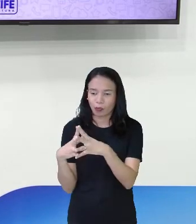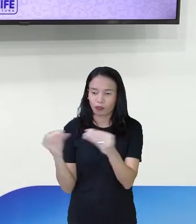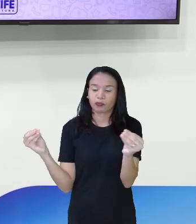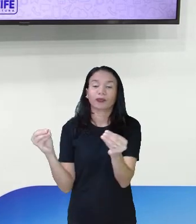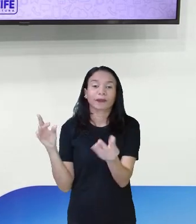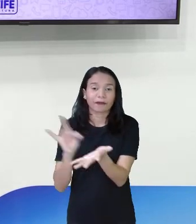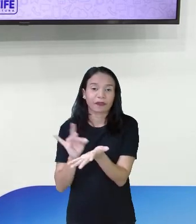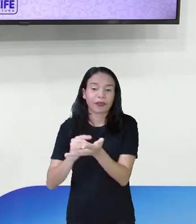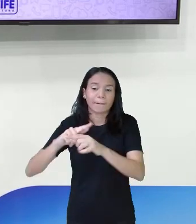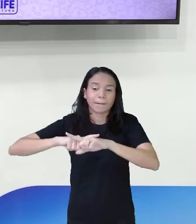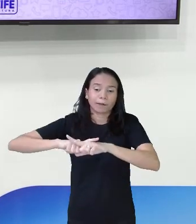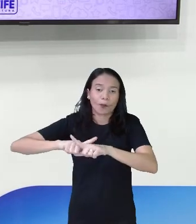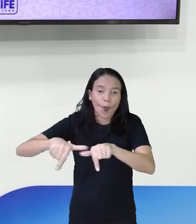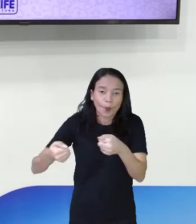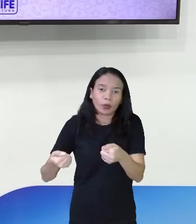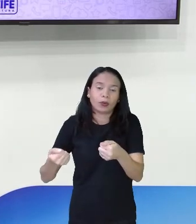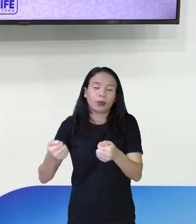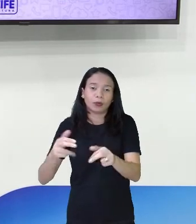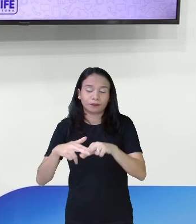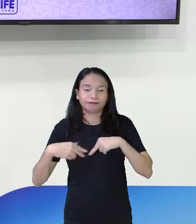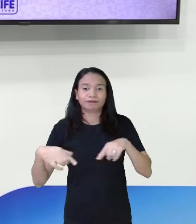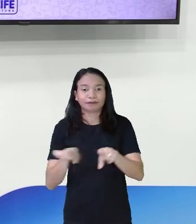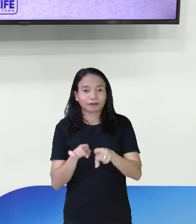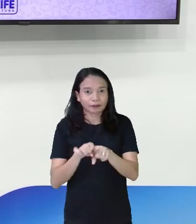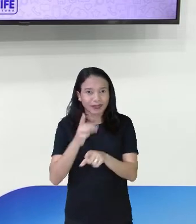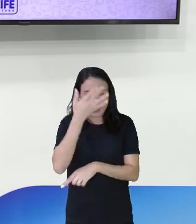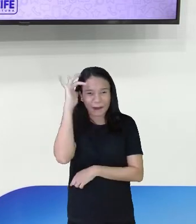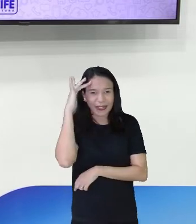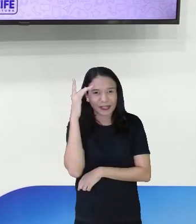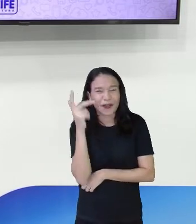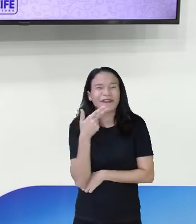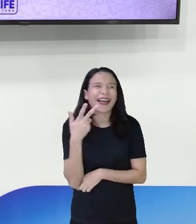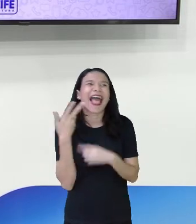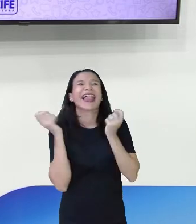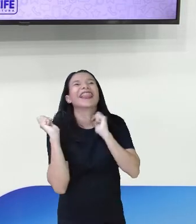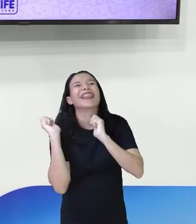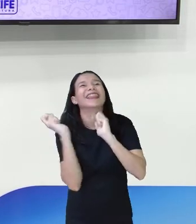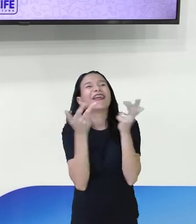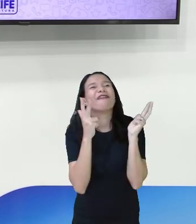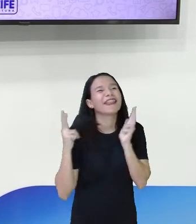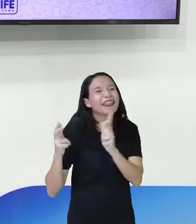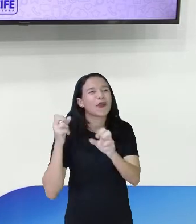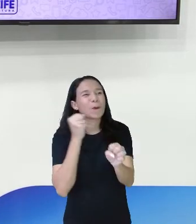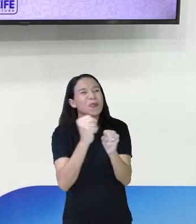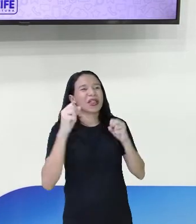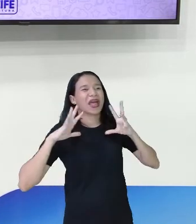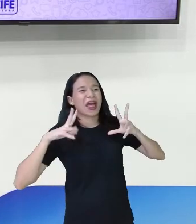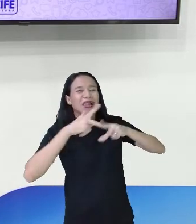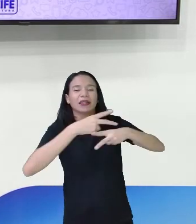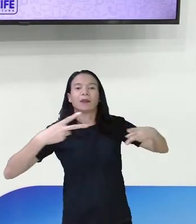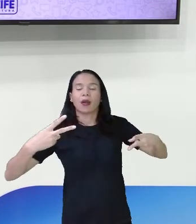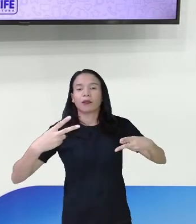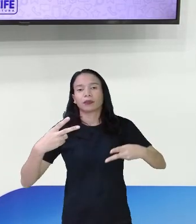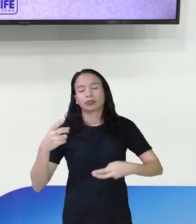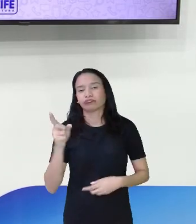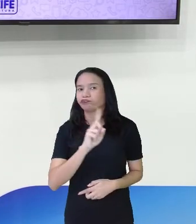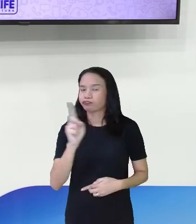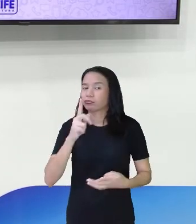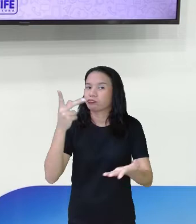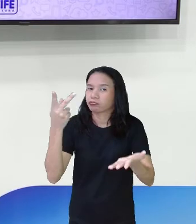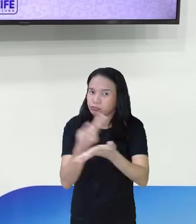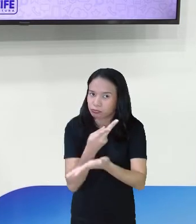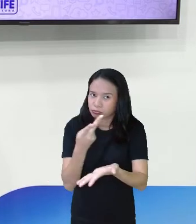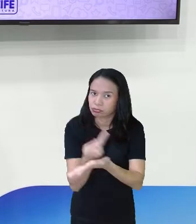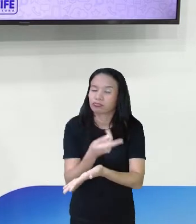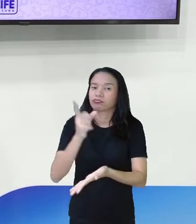extintos. E outros por conta da caça mesmo. As pessoas acham que se divertir, que isso é diversão, matar animais ali indefesos, né, gente? Isso aí